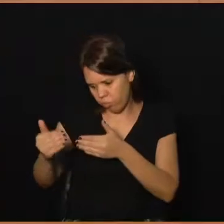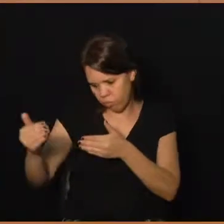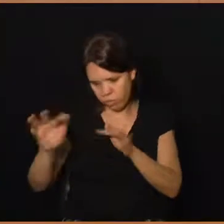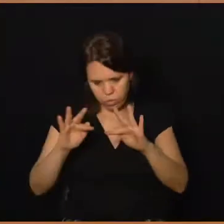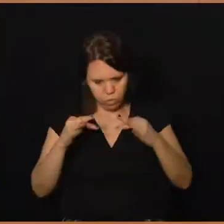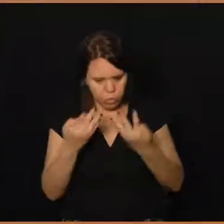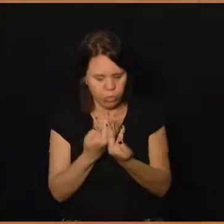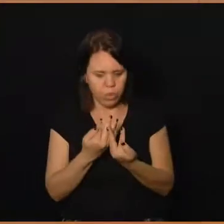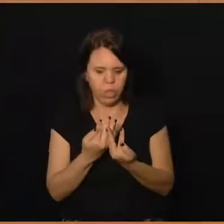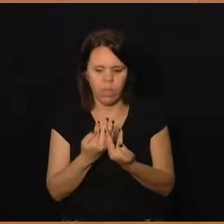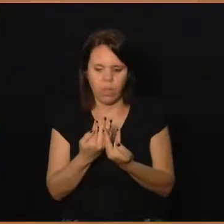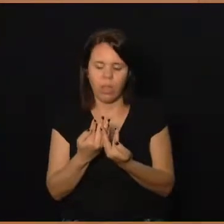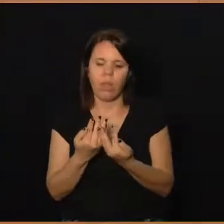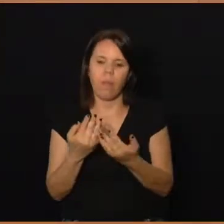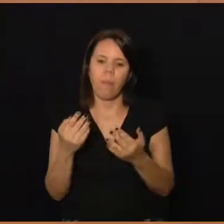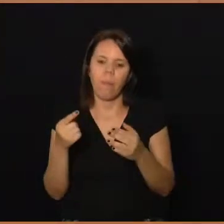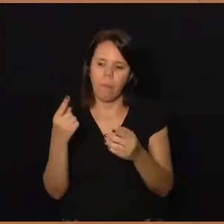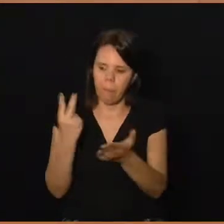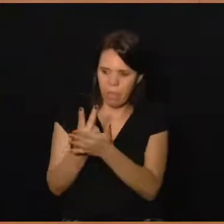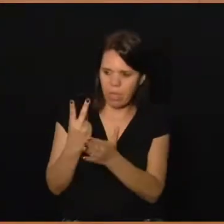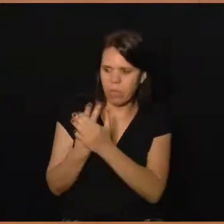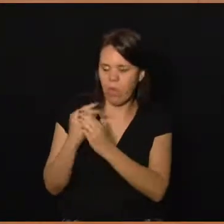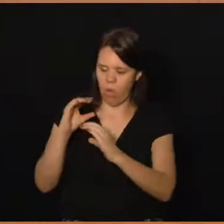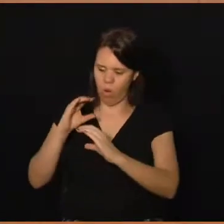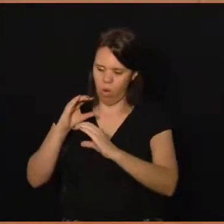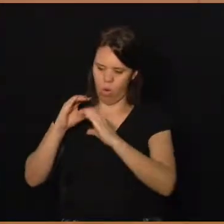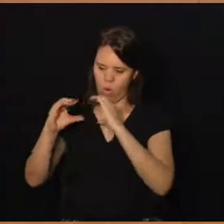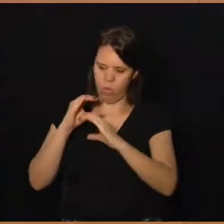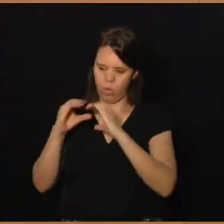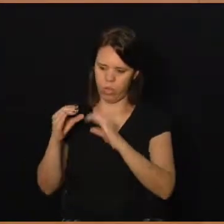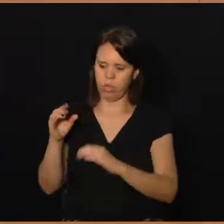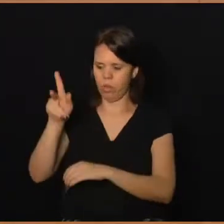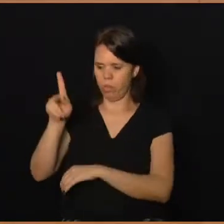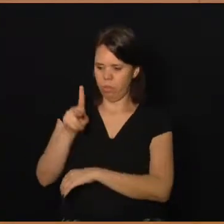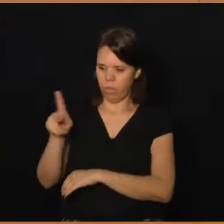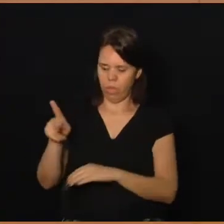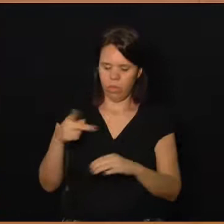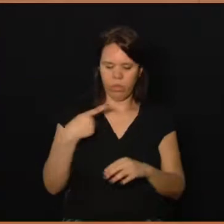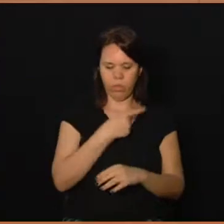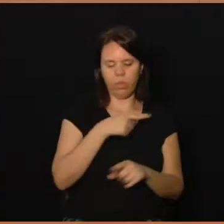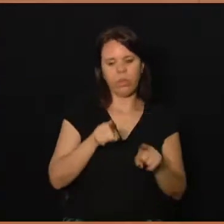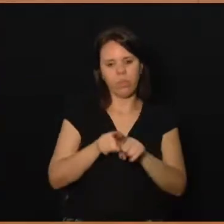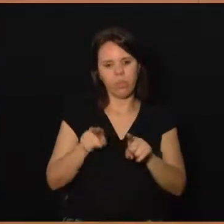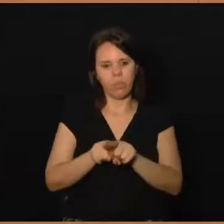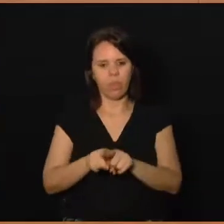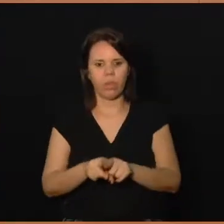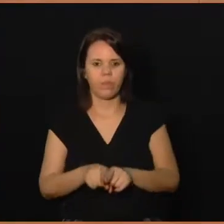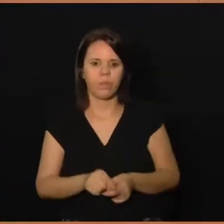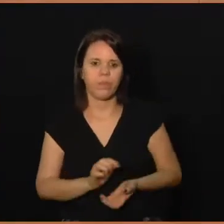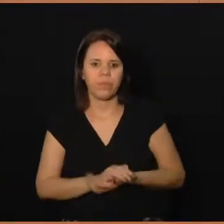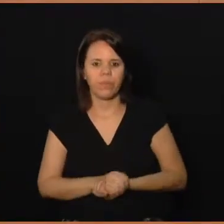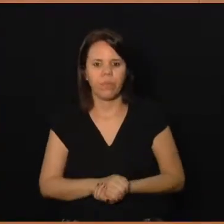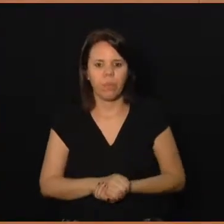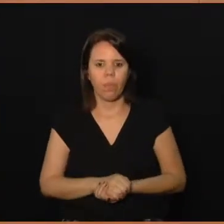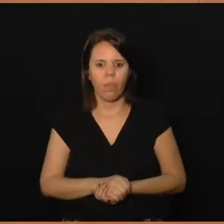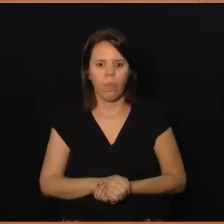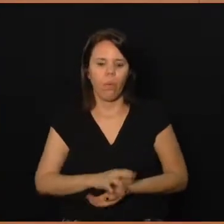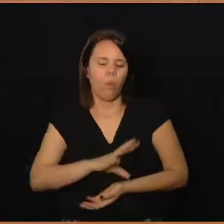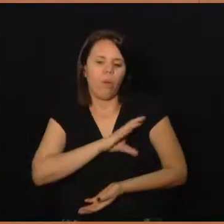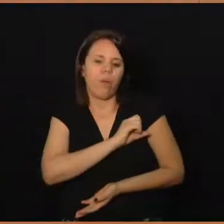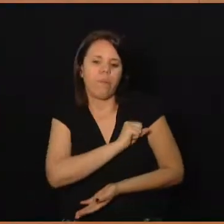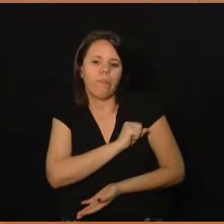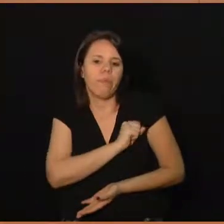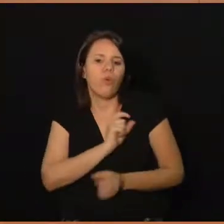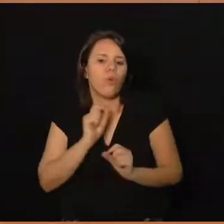a falar a mesma língua. E quando a família fala a mesma língua e não deixa o amor, né, tomar conta, porque o